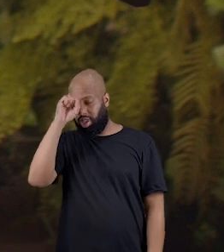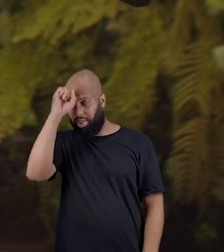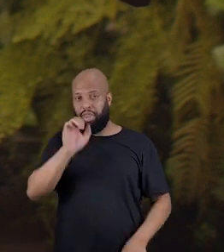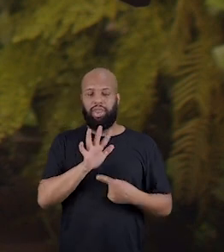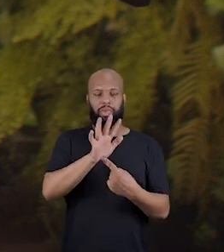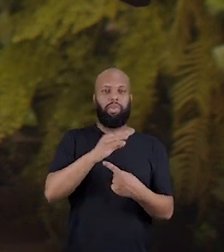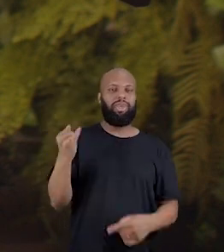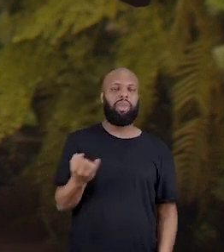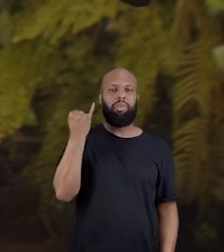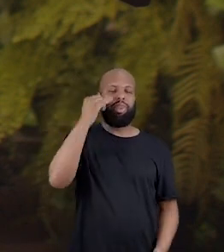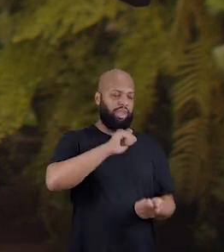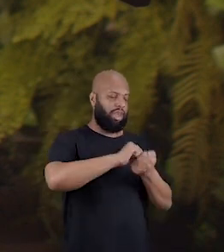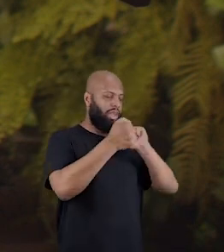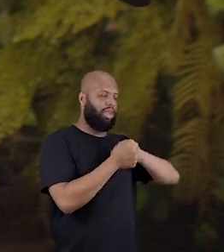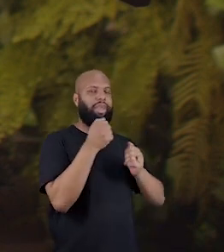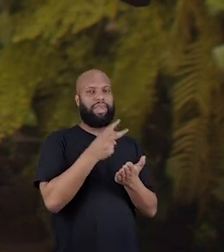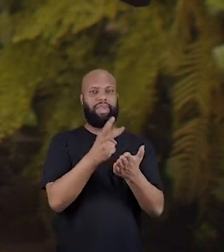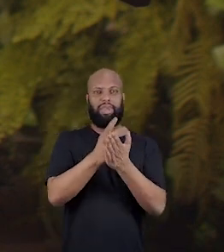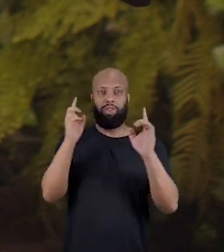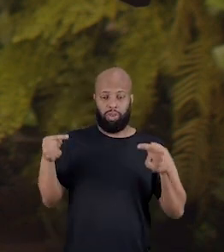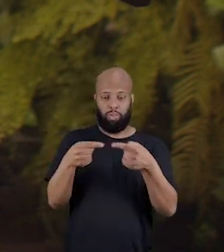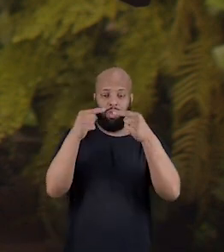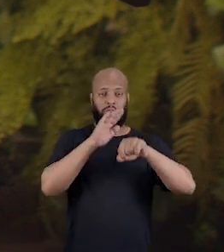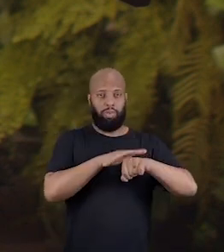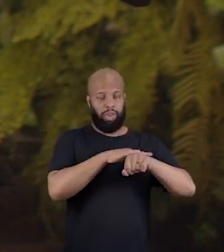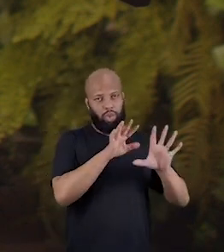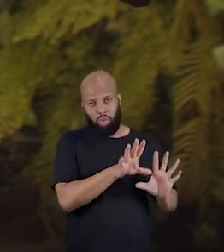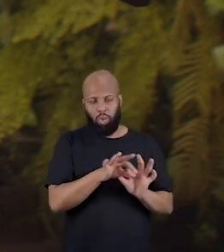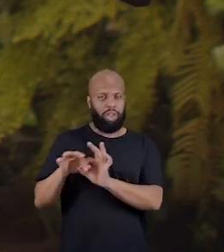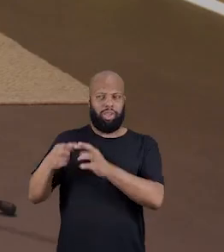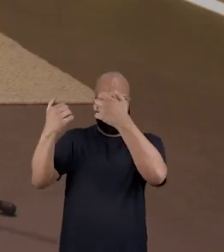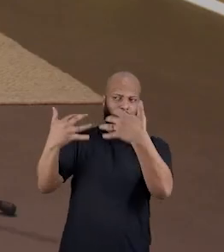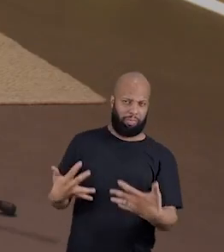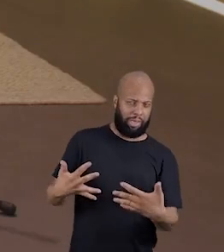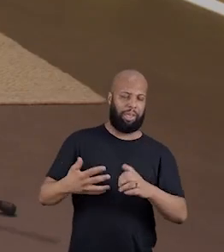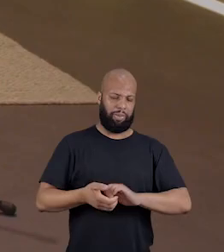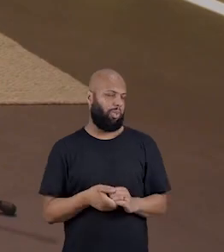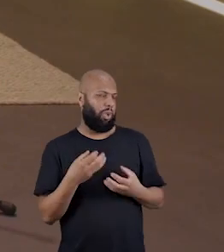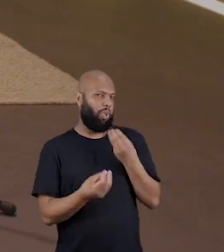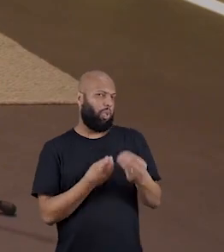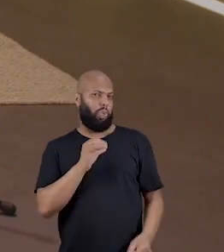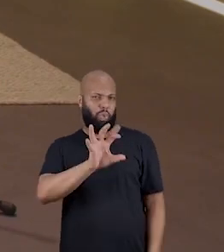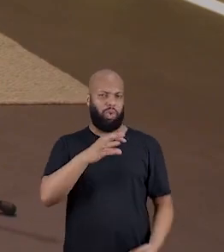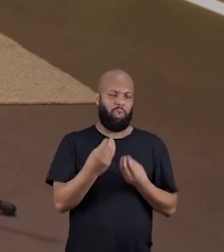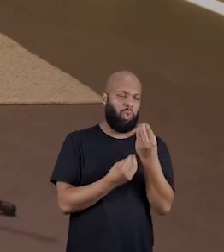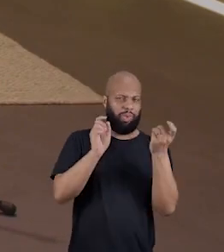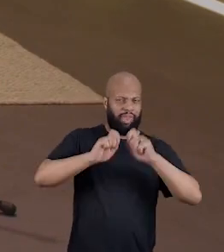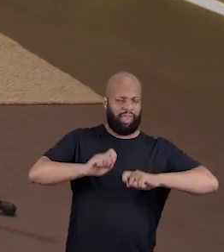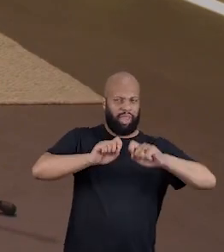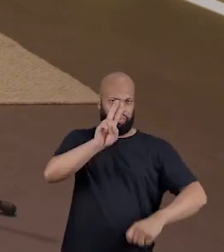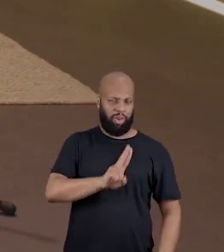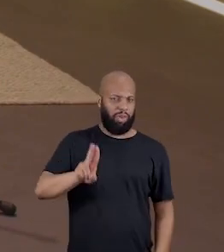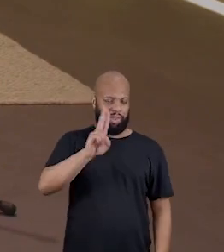mostra exatamente a importância dessa adaptação o tempo inteiro de acordo com o momento, o contexto do time. Conta um pouco pra gente sobre essa roda e como